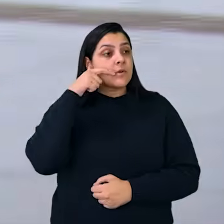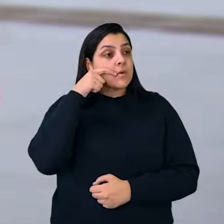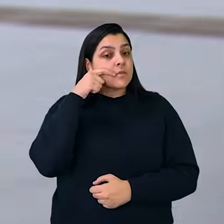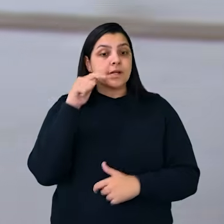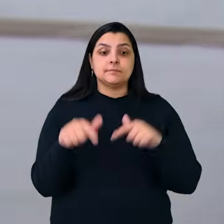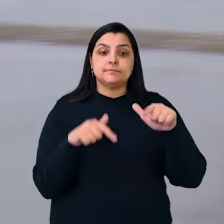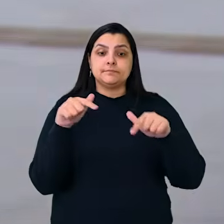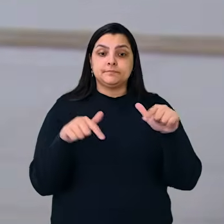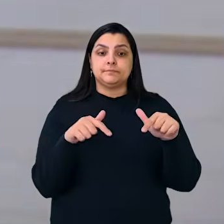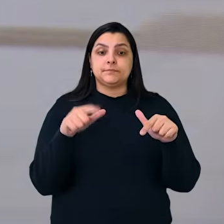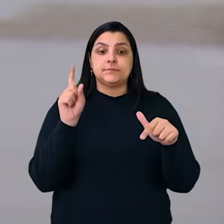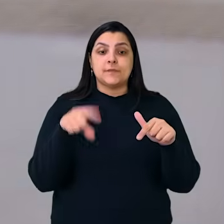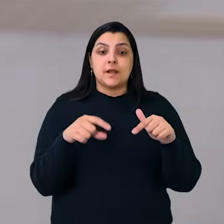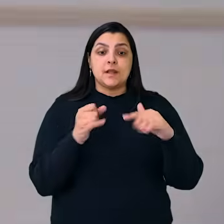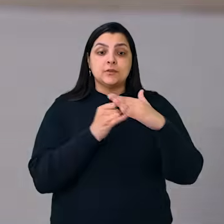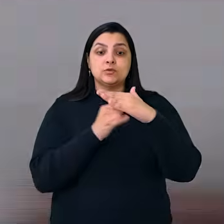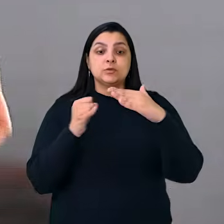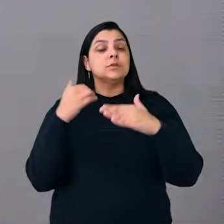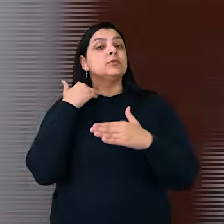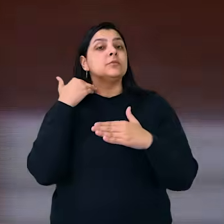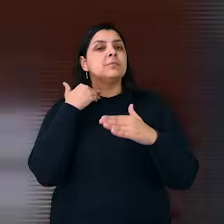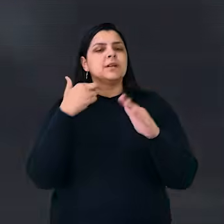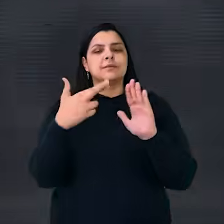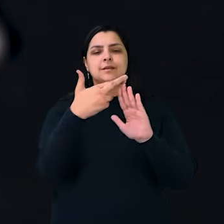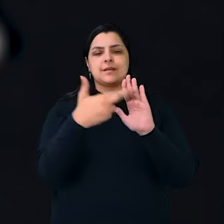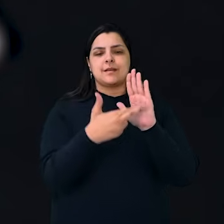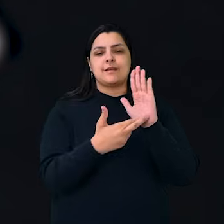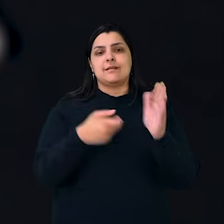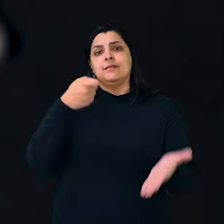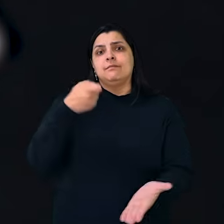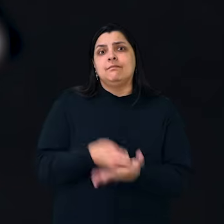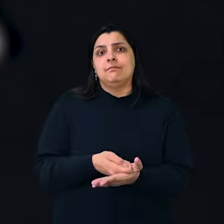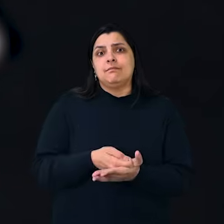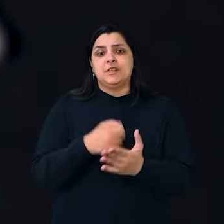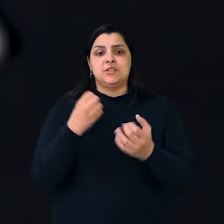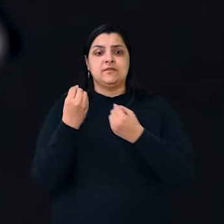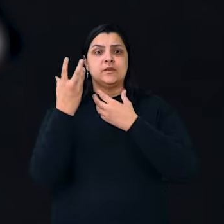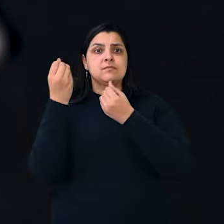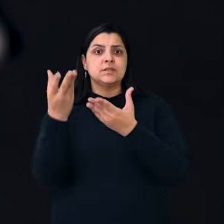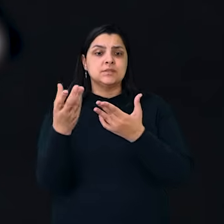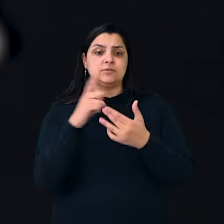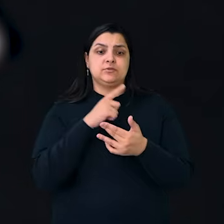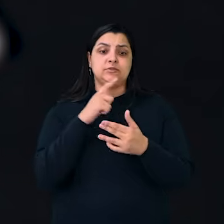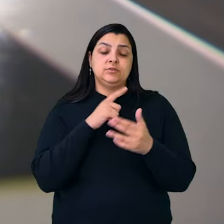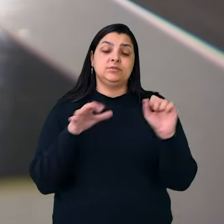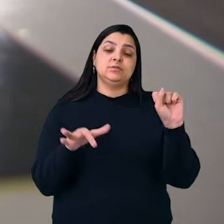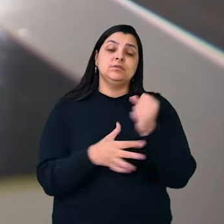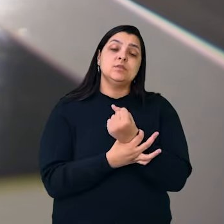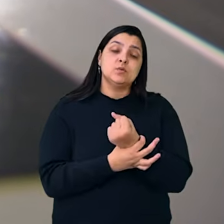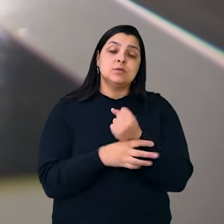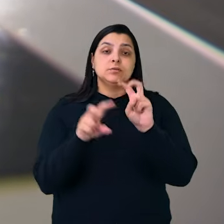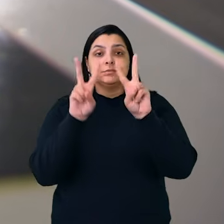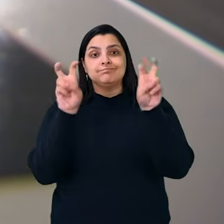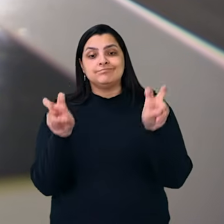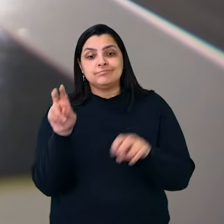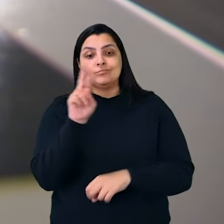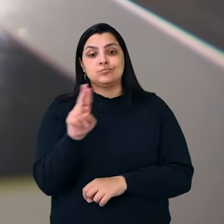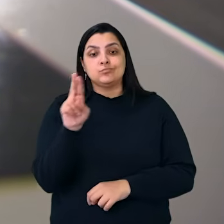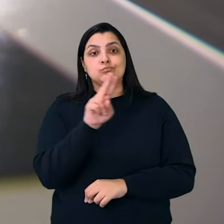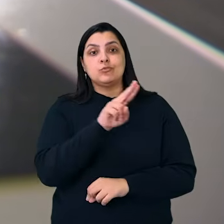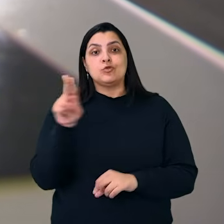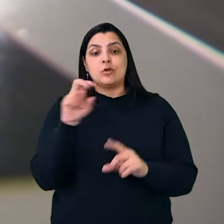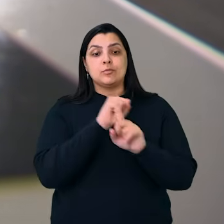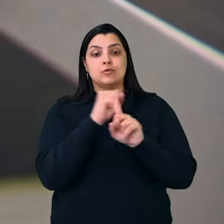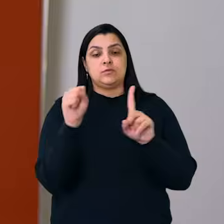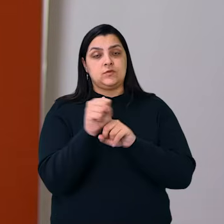atendente prestava serviços em uma instituição bancária com regras rígidas de informação e que havia questões de segurança em relação ao uso